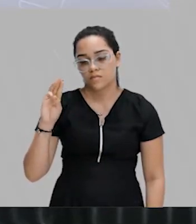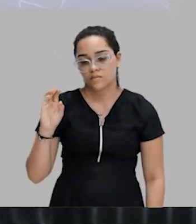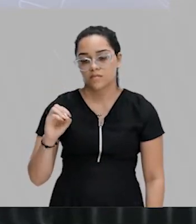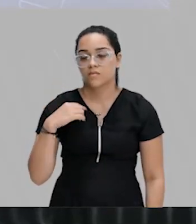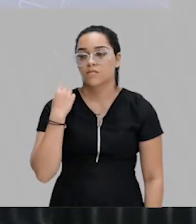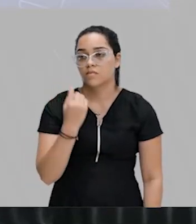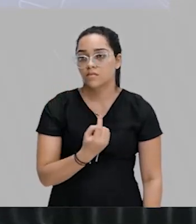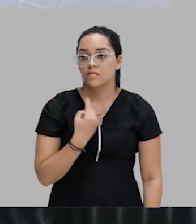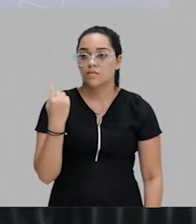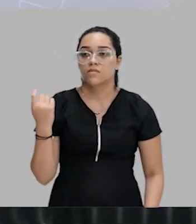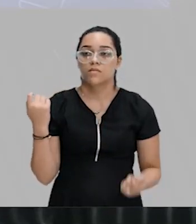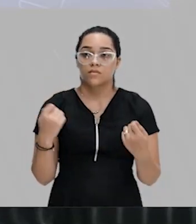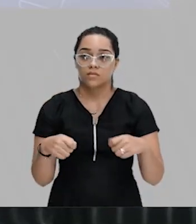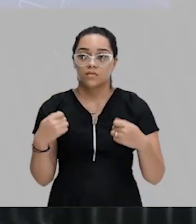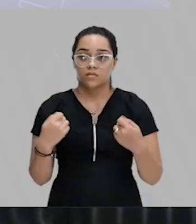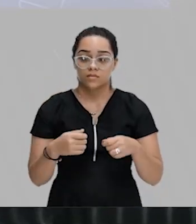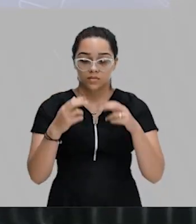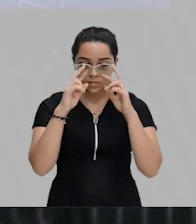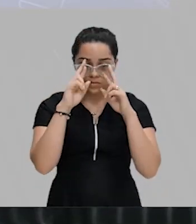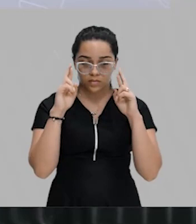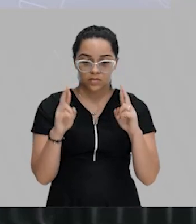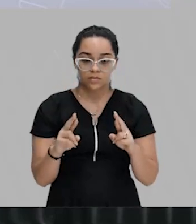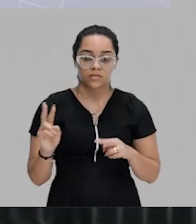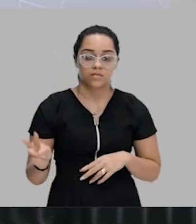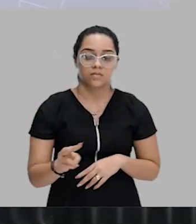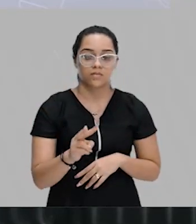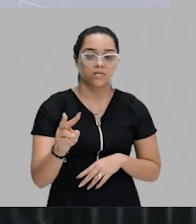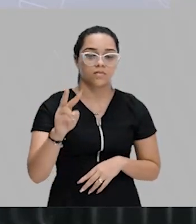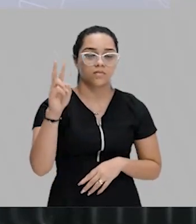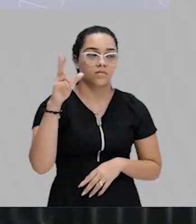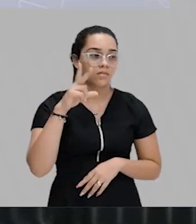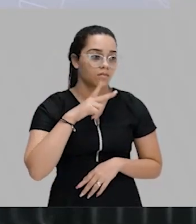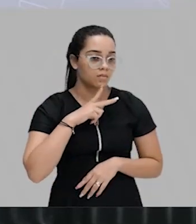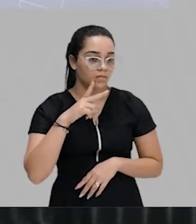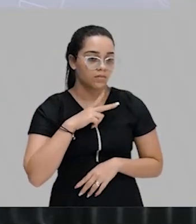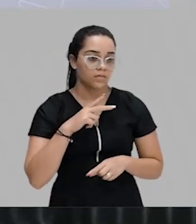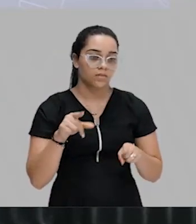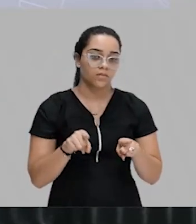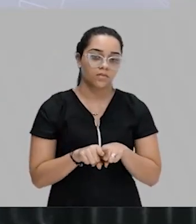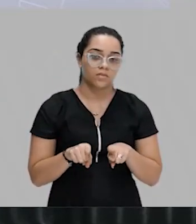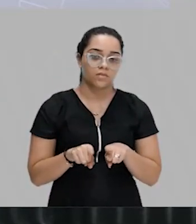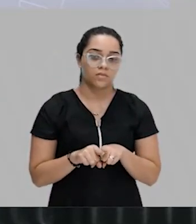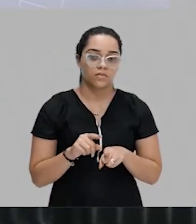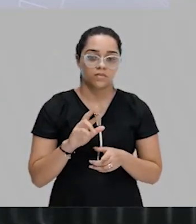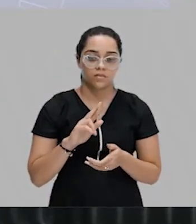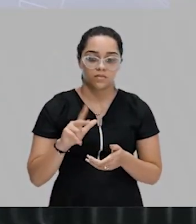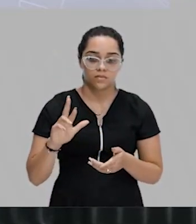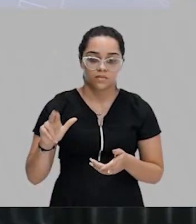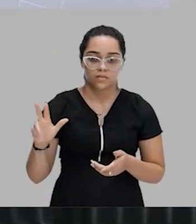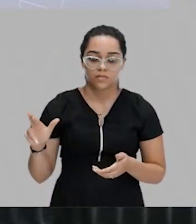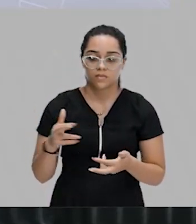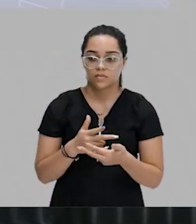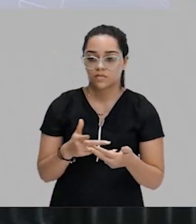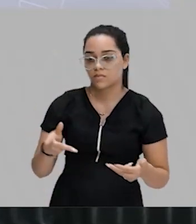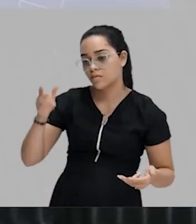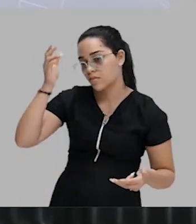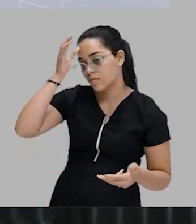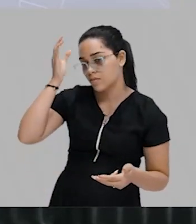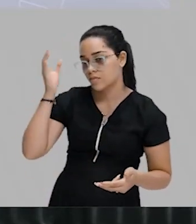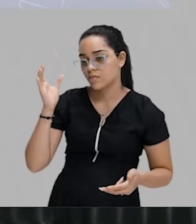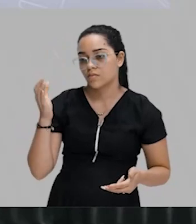Precisamos respeitar os valores individuais, a diversidade, o multiculturalismo, o